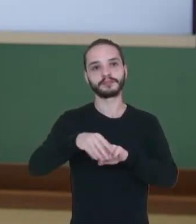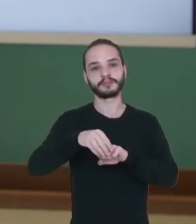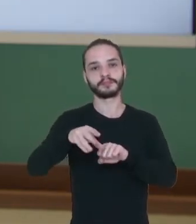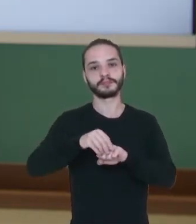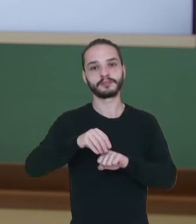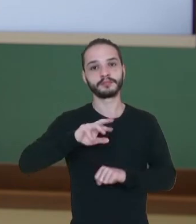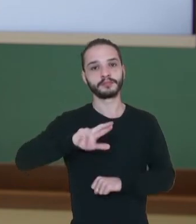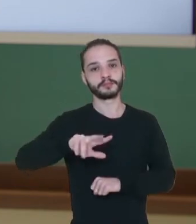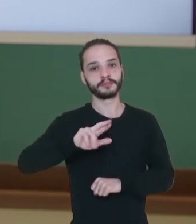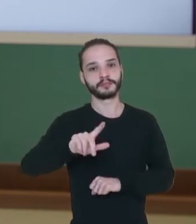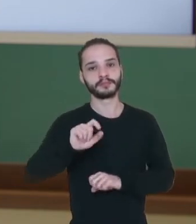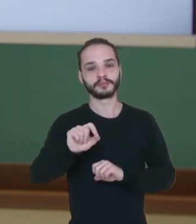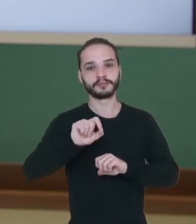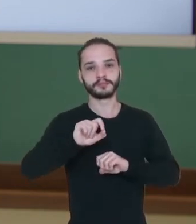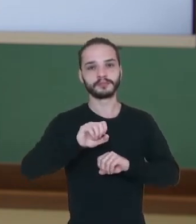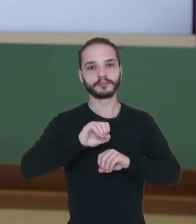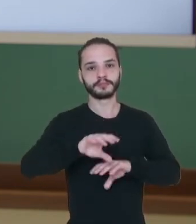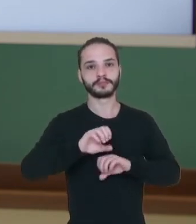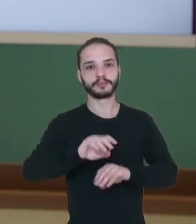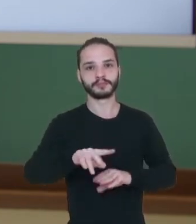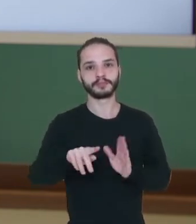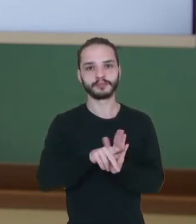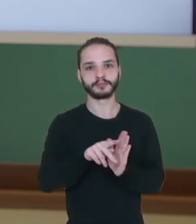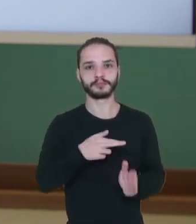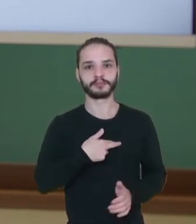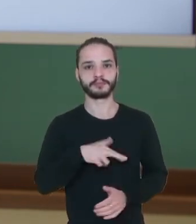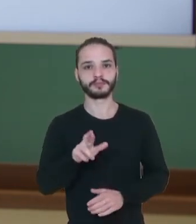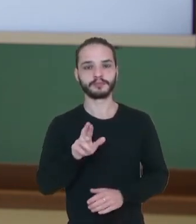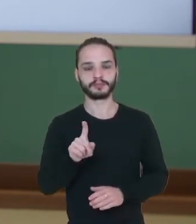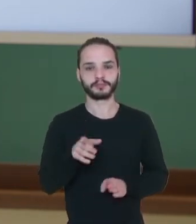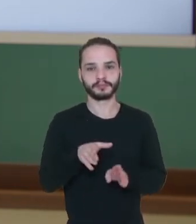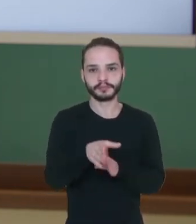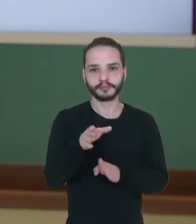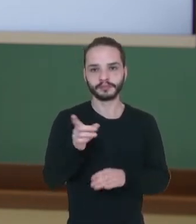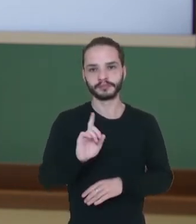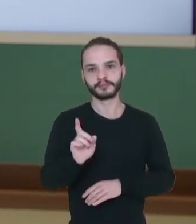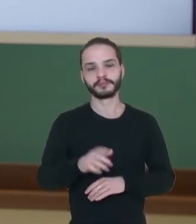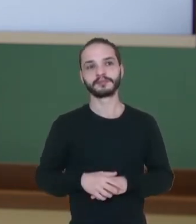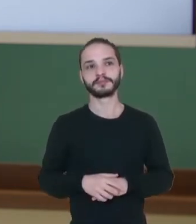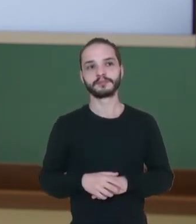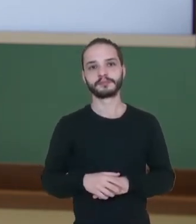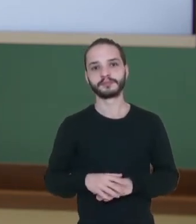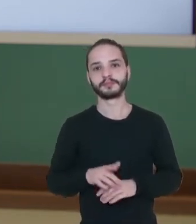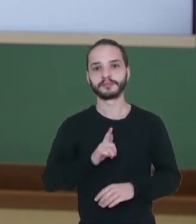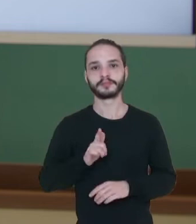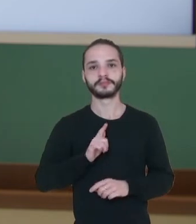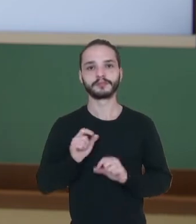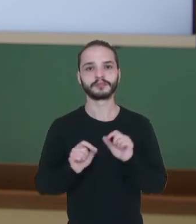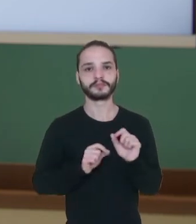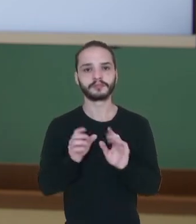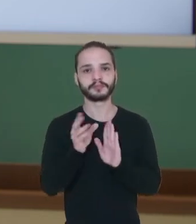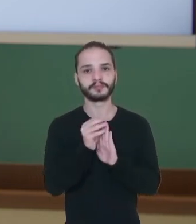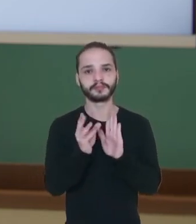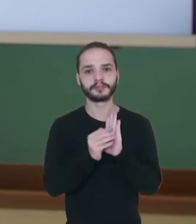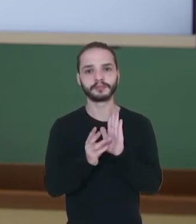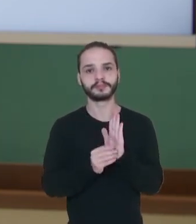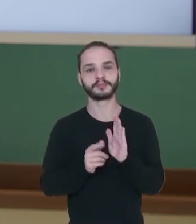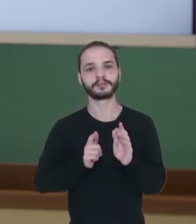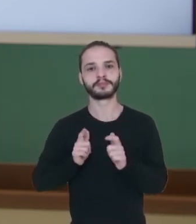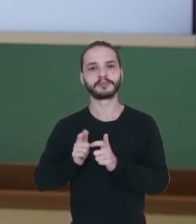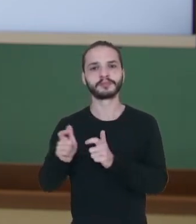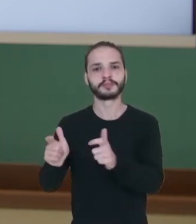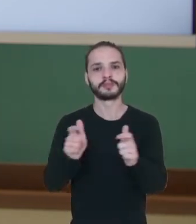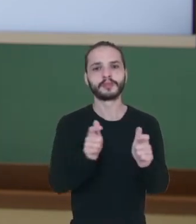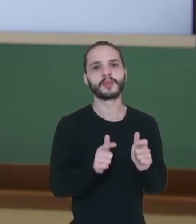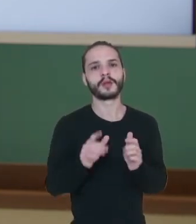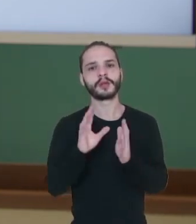e não como doutrinação. Bem, dentro dos conteúdos do ensino religioso, além de lugares, símbolos, textos, ritos,